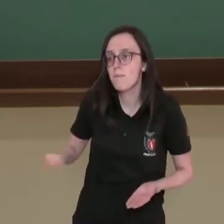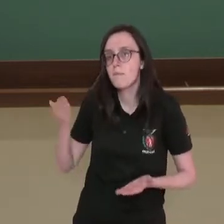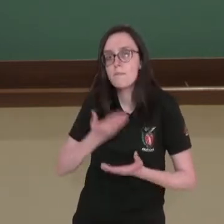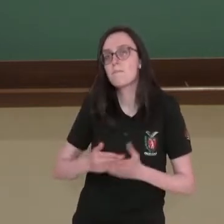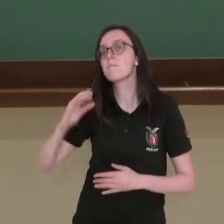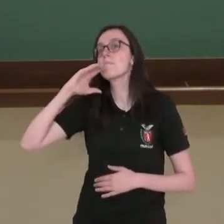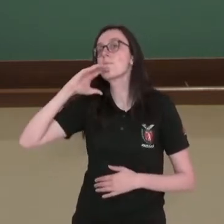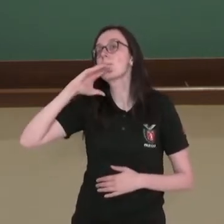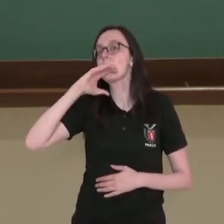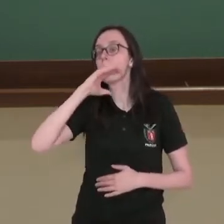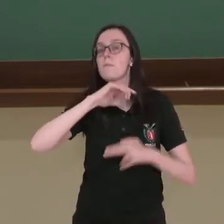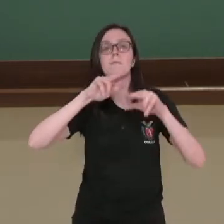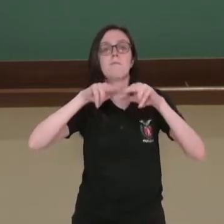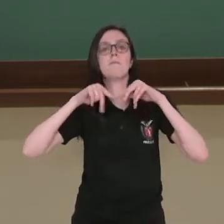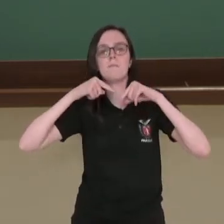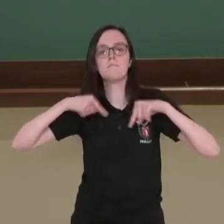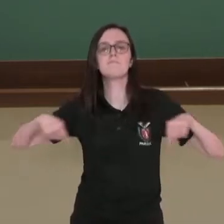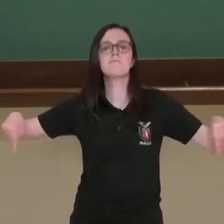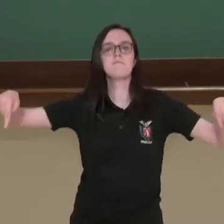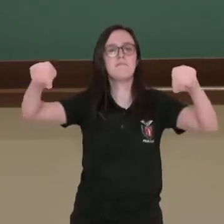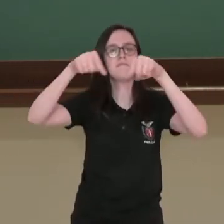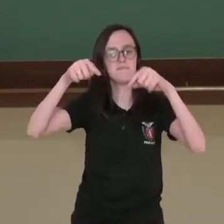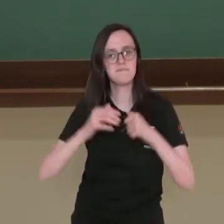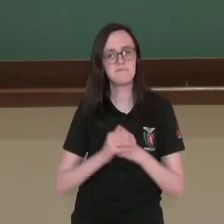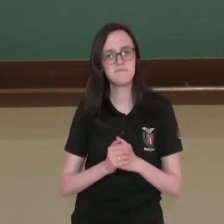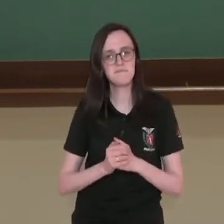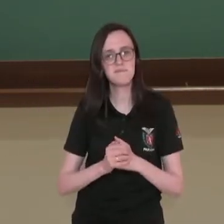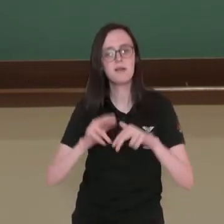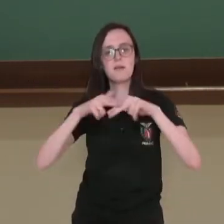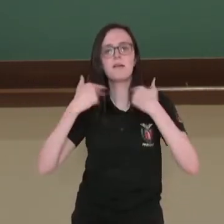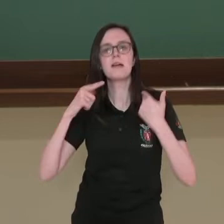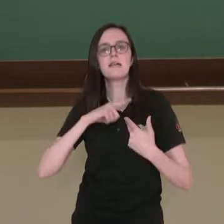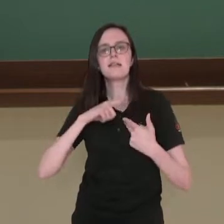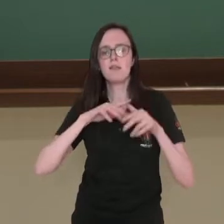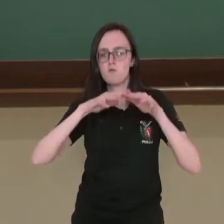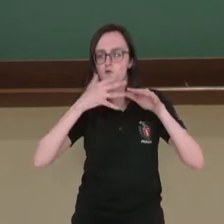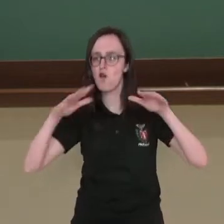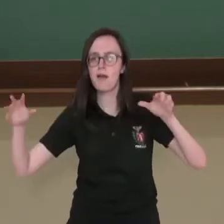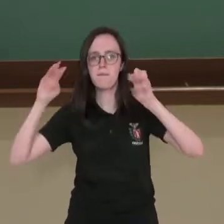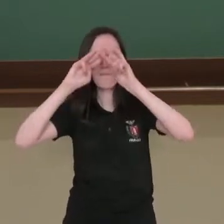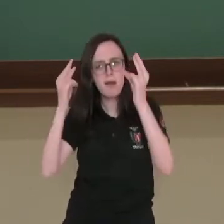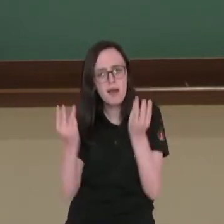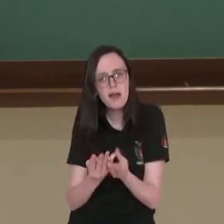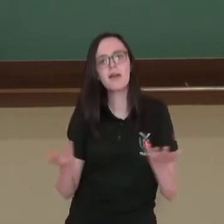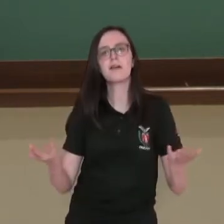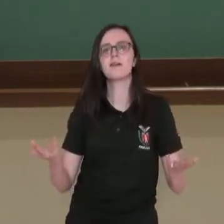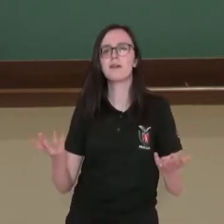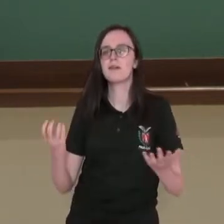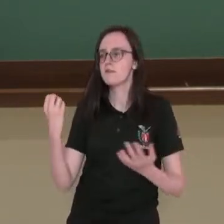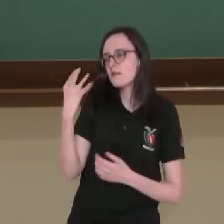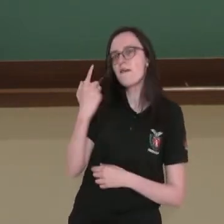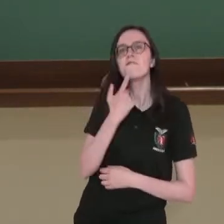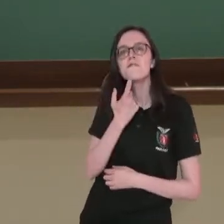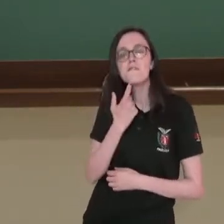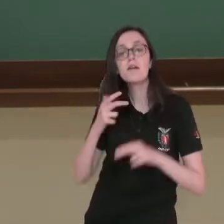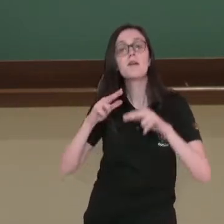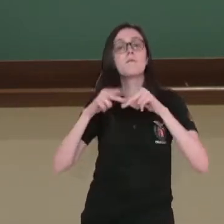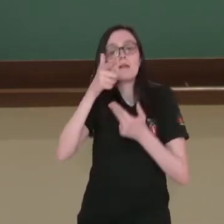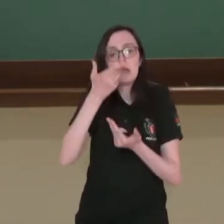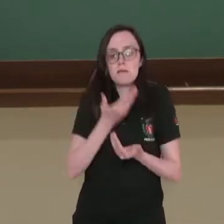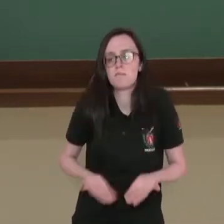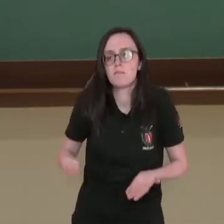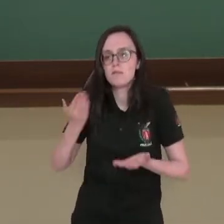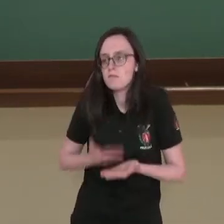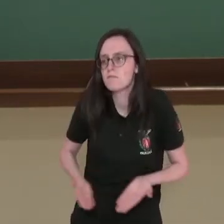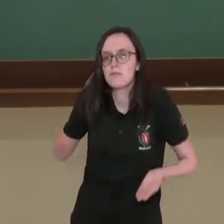calor por ondas eletromagnéticas, pelo infravermelho. Por isso que você se alimenta mais, porque você está perdendo mais